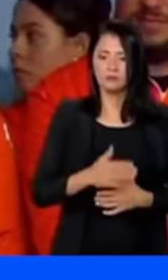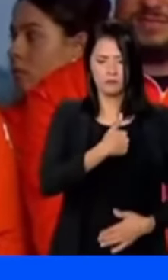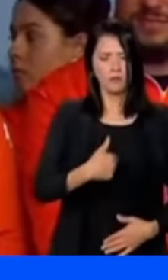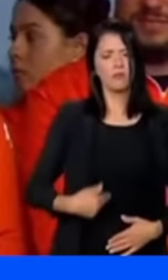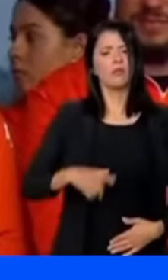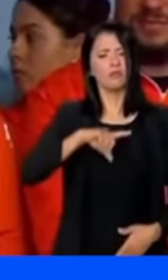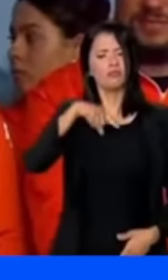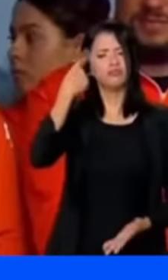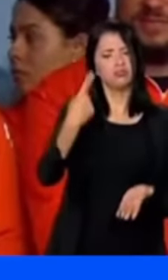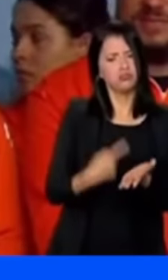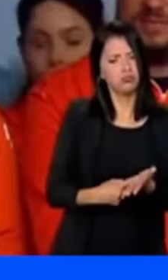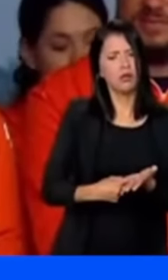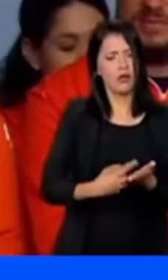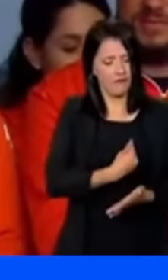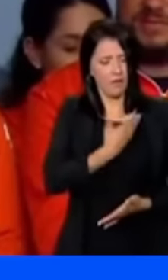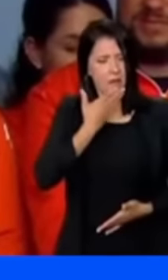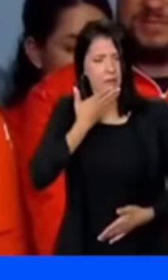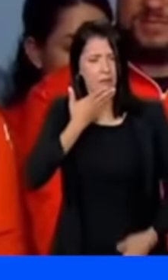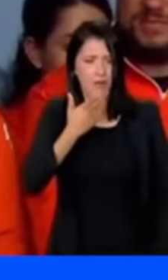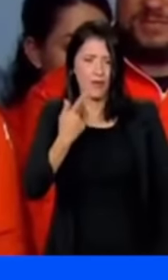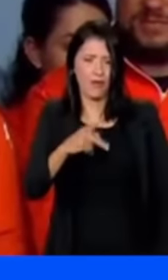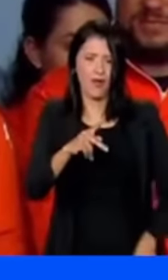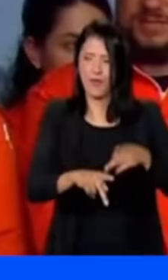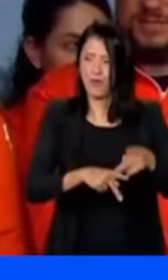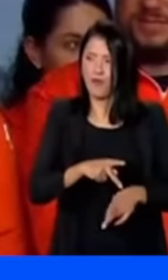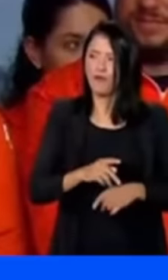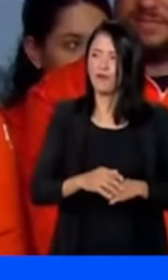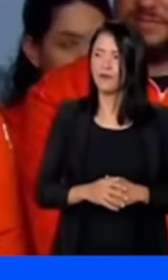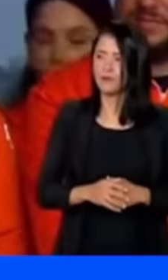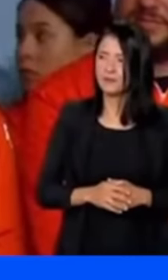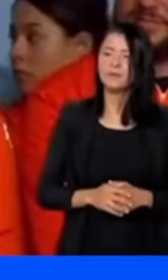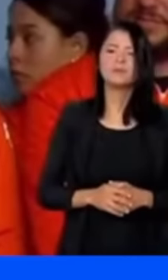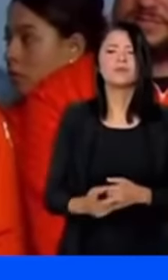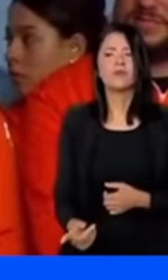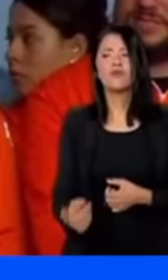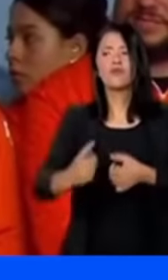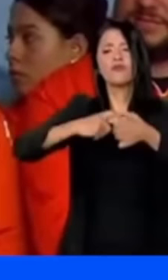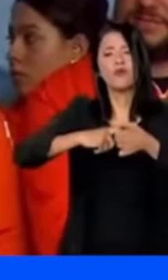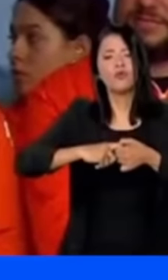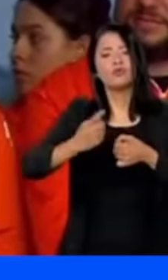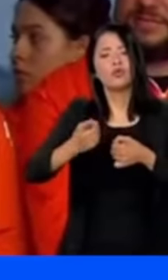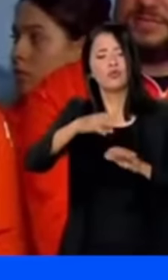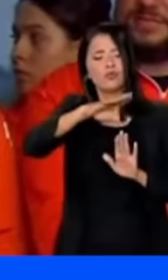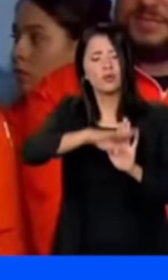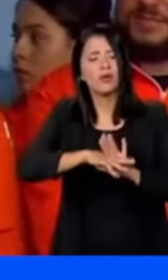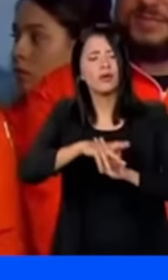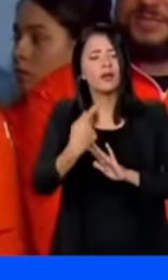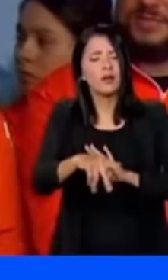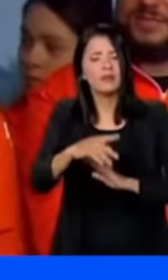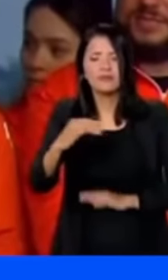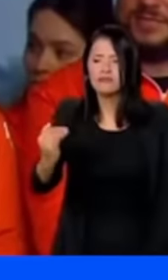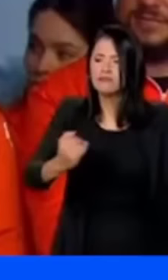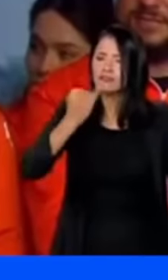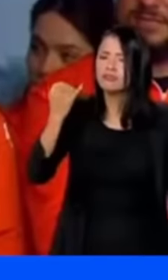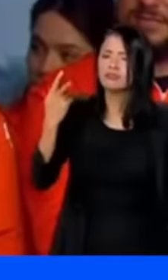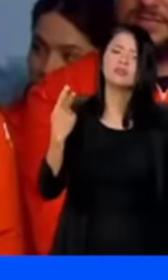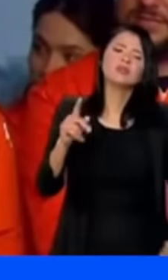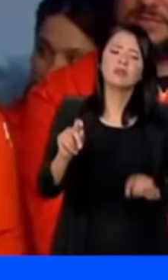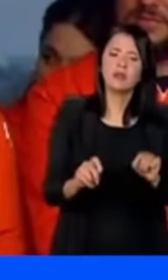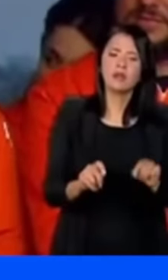com a melhoria de vida da nossa gente, que retomou os programas importantes